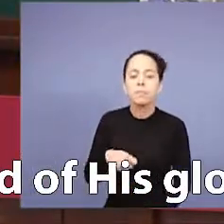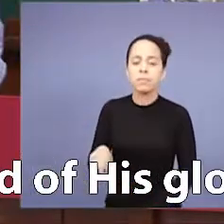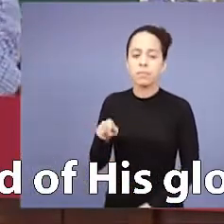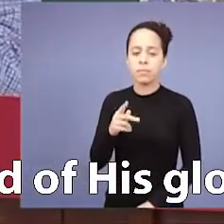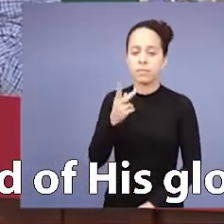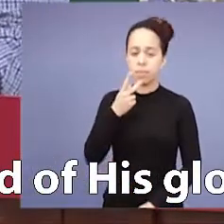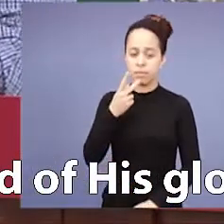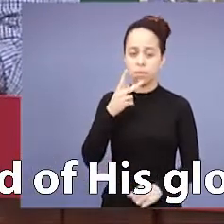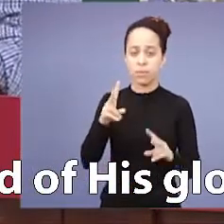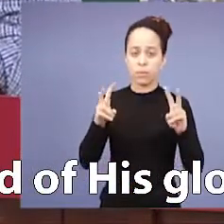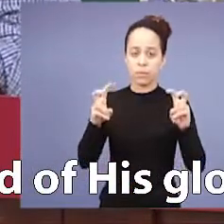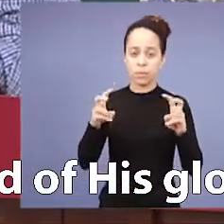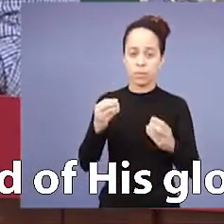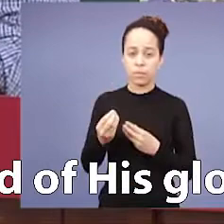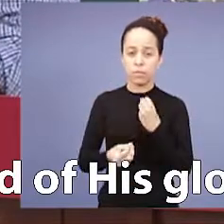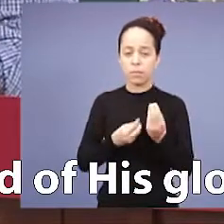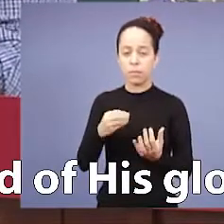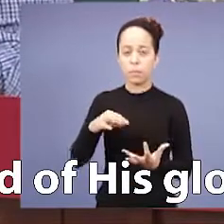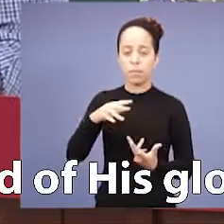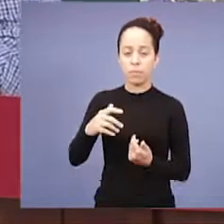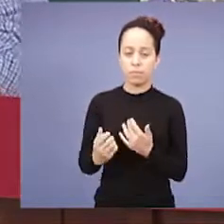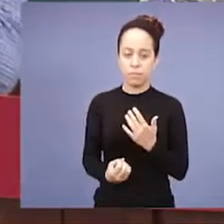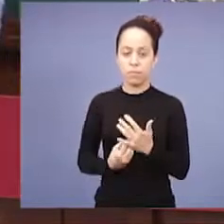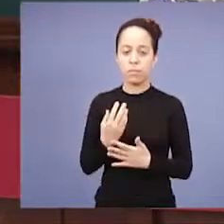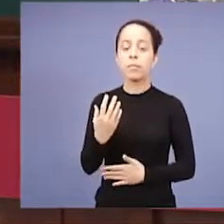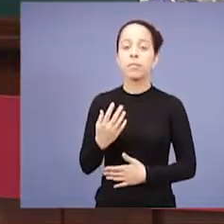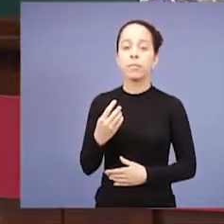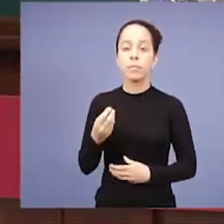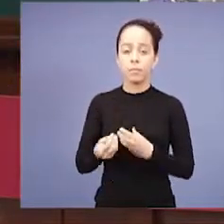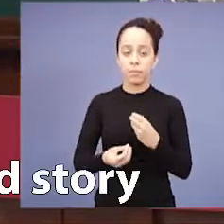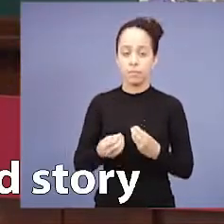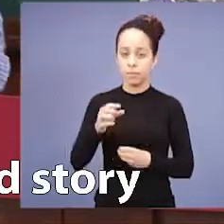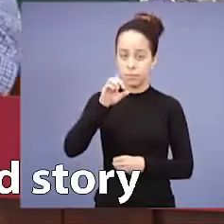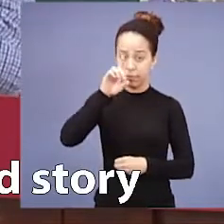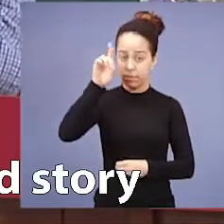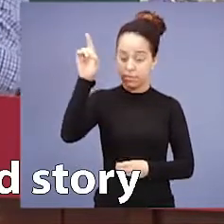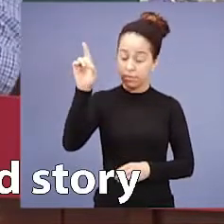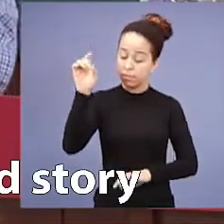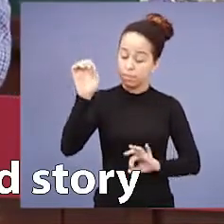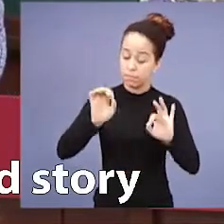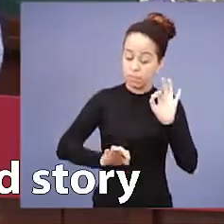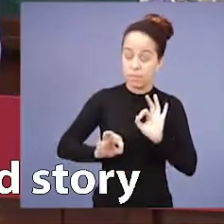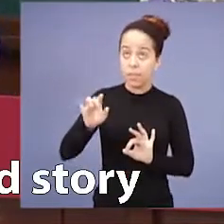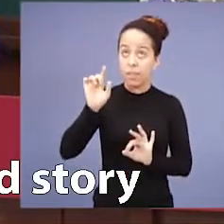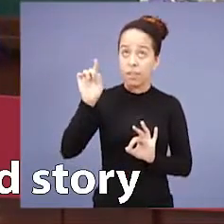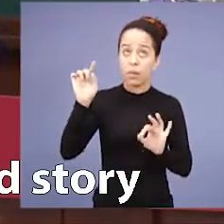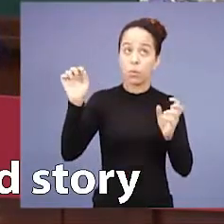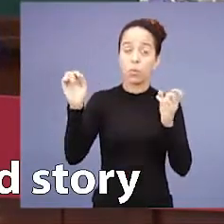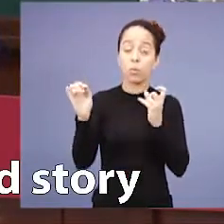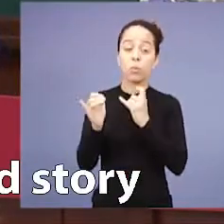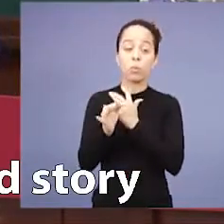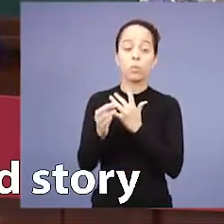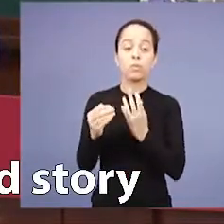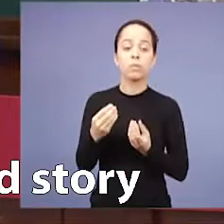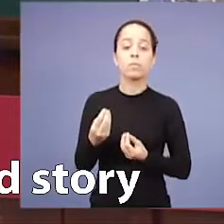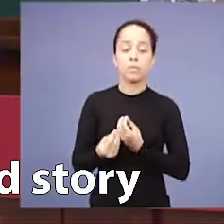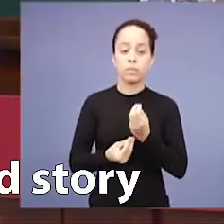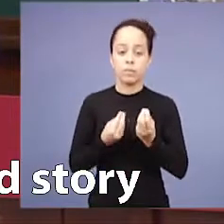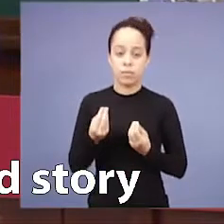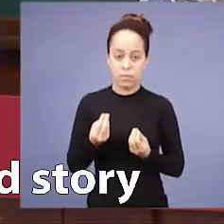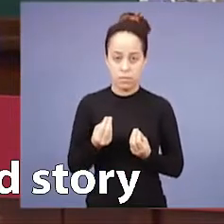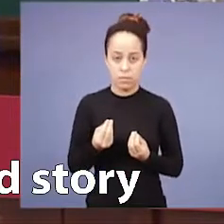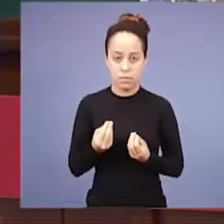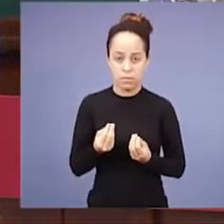estabelecida a palavra da sua glória vamos lá através dessa história